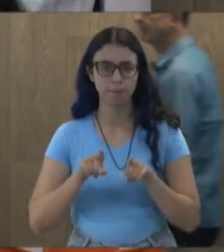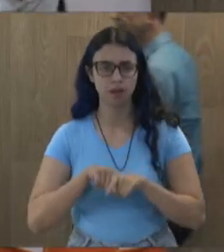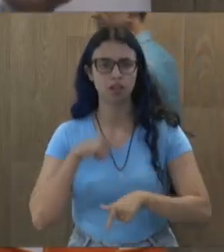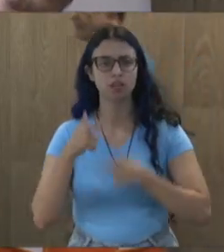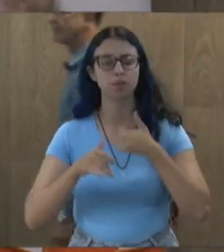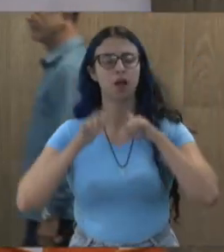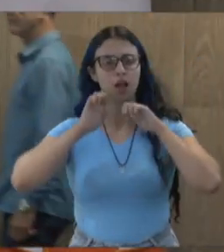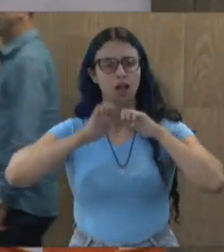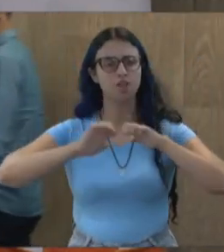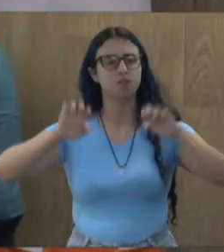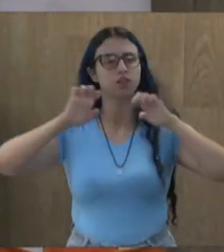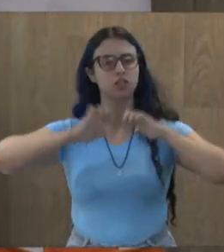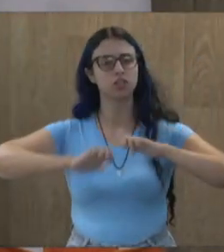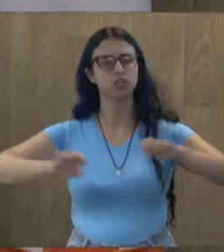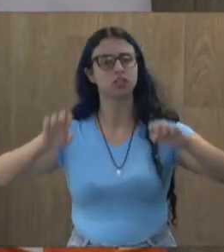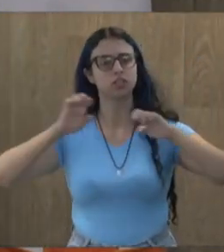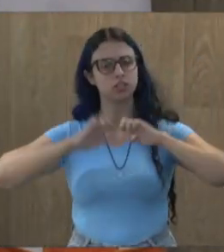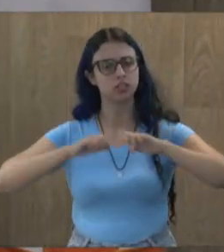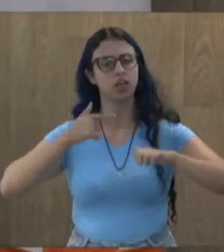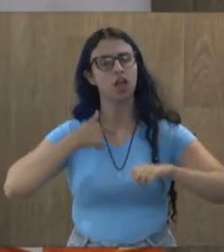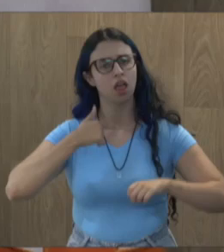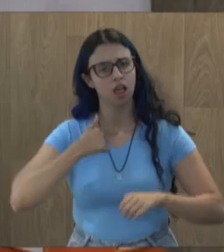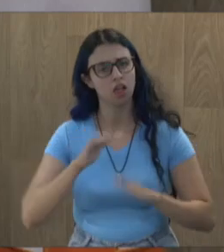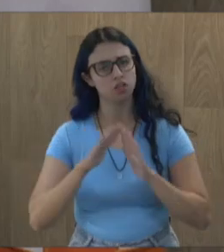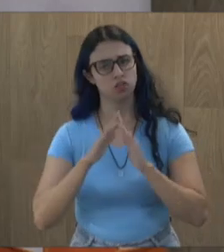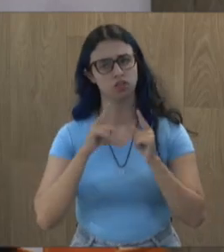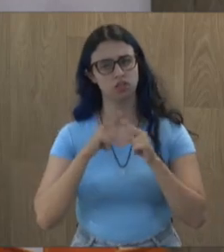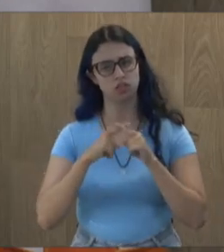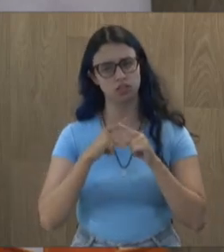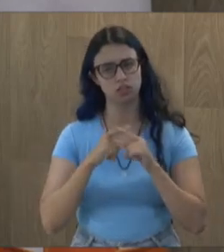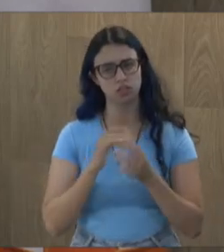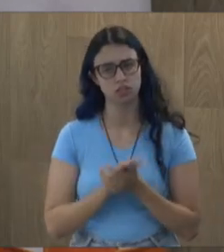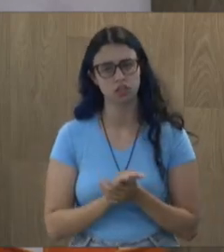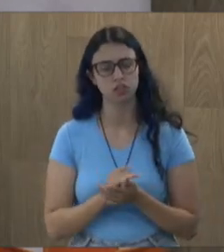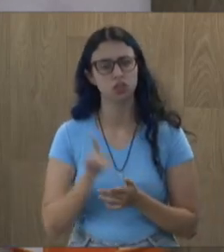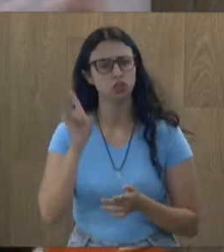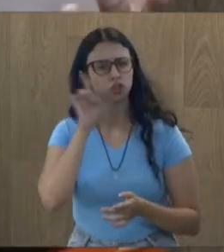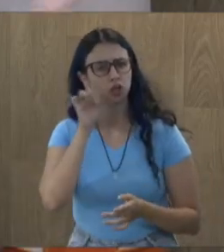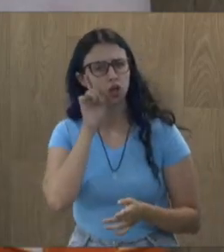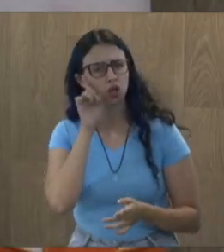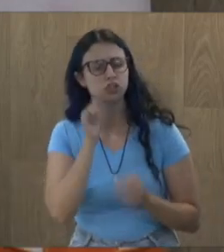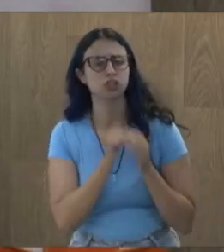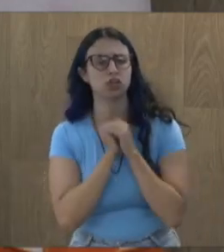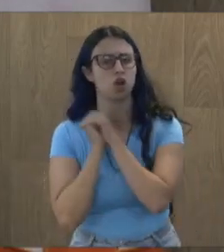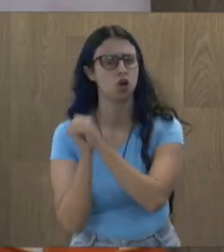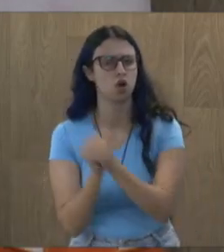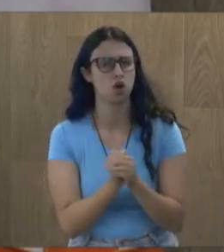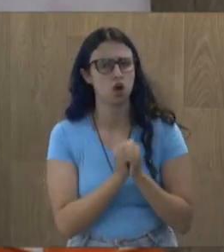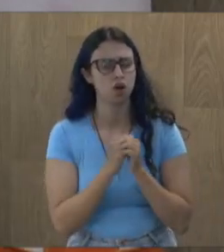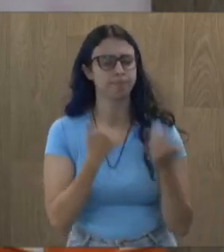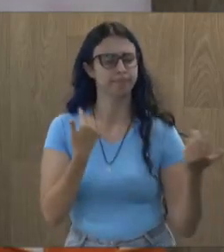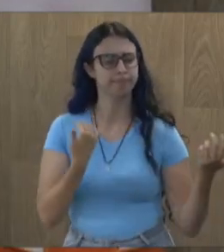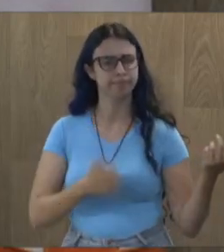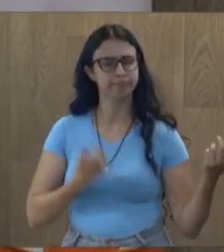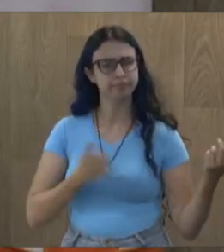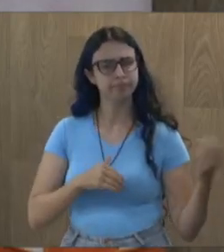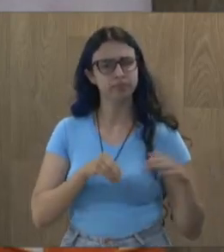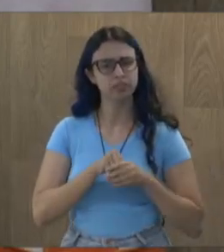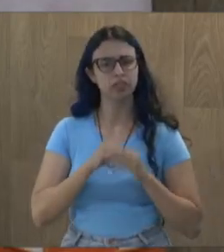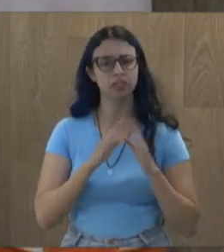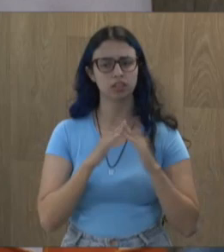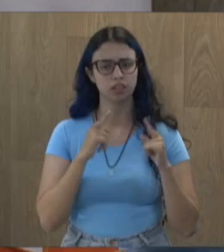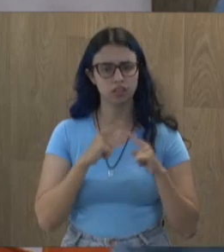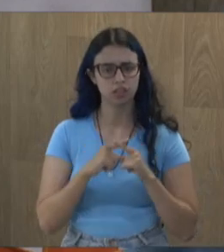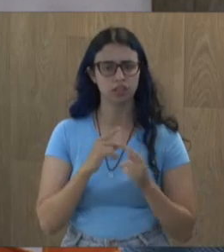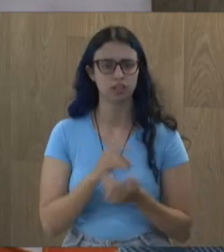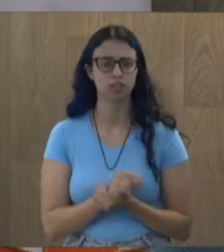nossas comunidades, eu venho da igreja, senhor presidente, eu levo a minha família para rezar todos os domingos, eu toco nas igrejas, eu tenho um coral de crianças, que eu rebanhei as